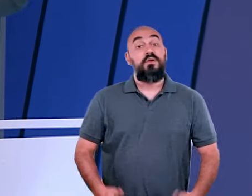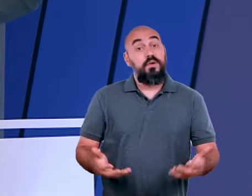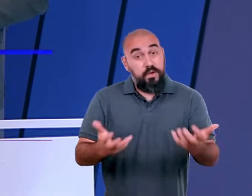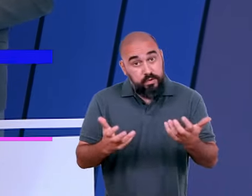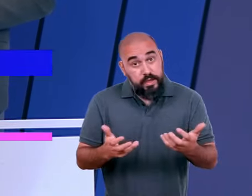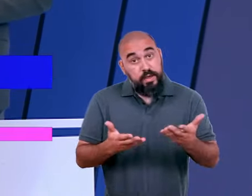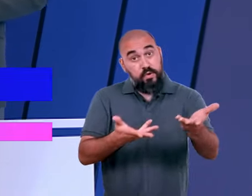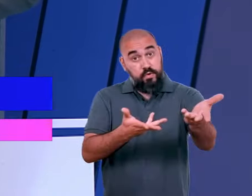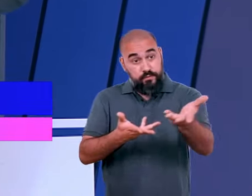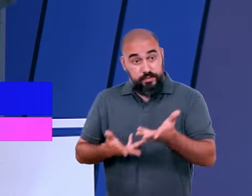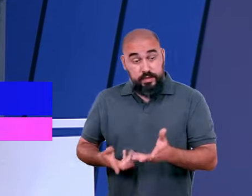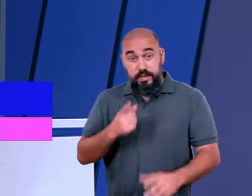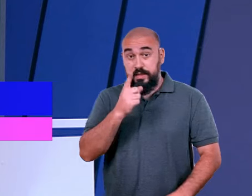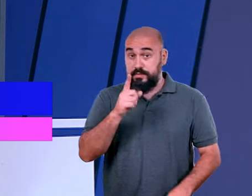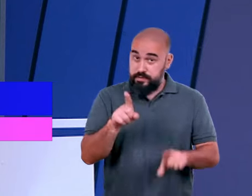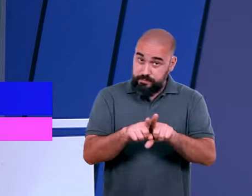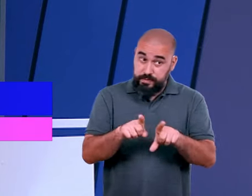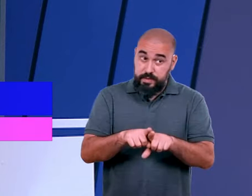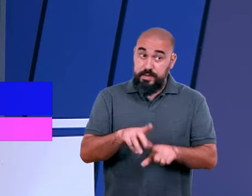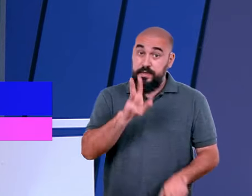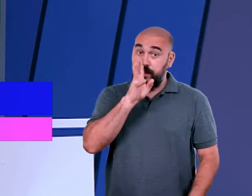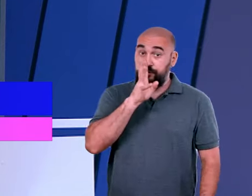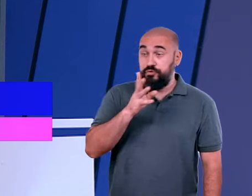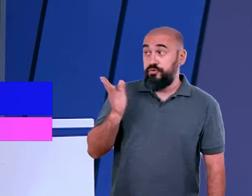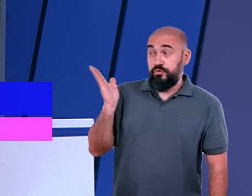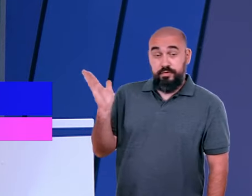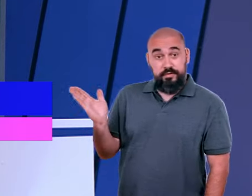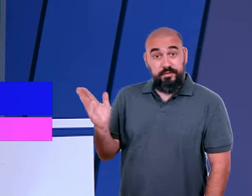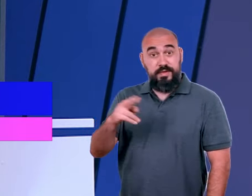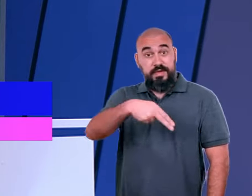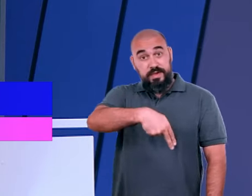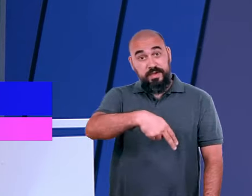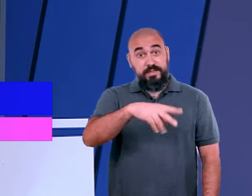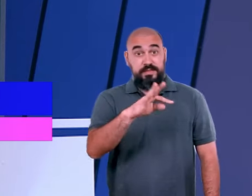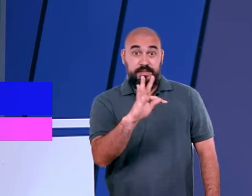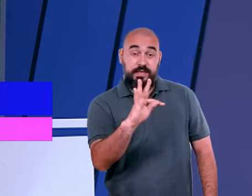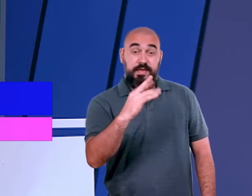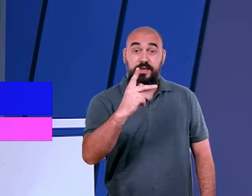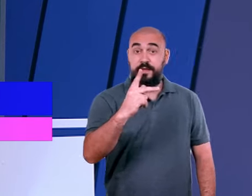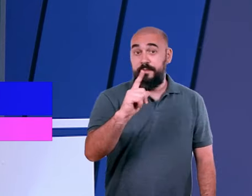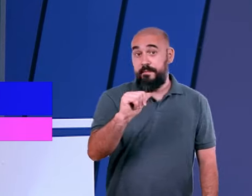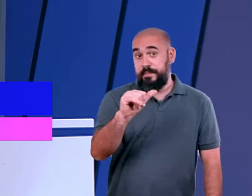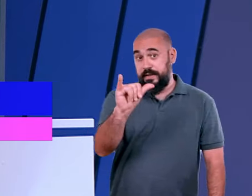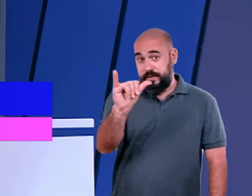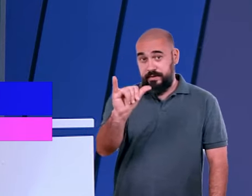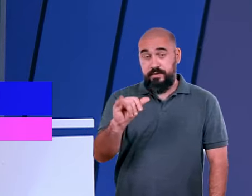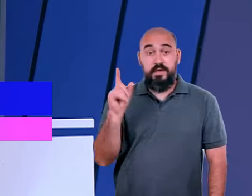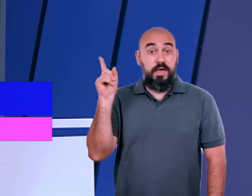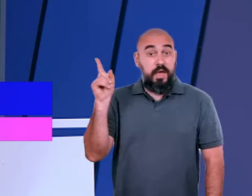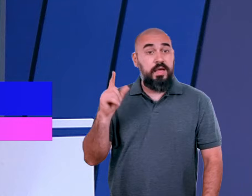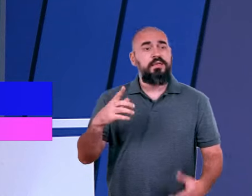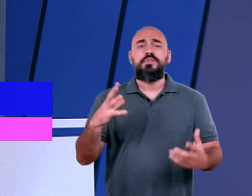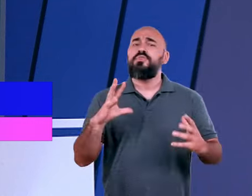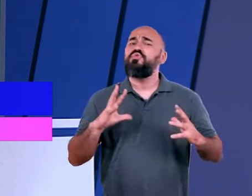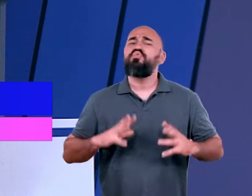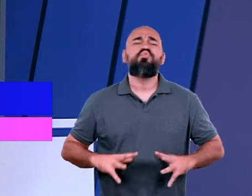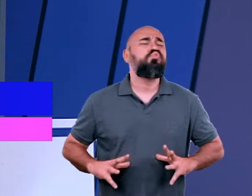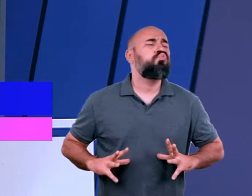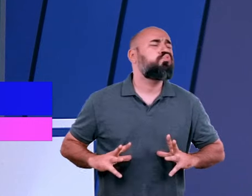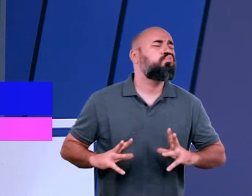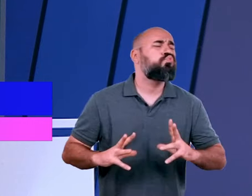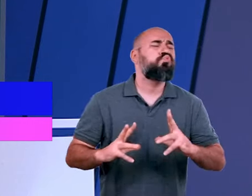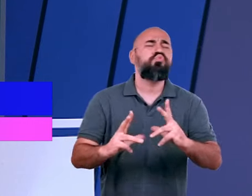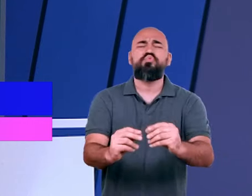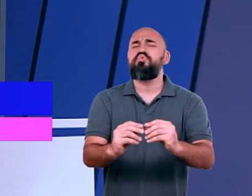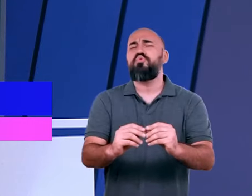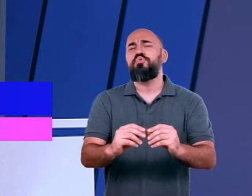convidar a acompanhar o programa Arena do Futuro no NT Play, que é onde estão todos os